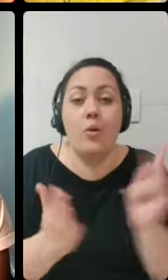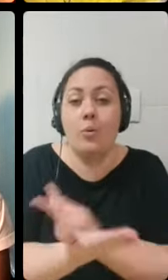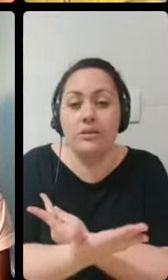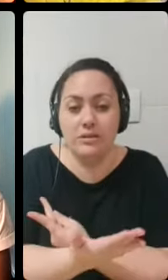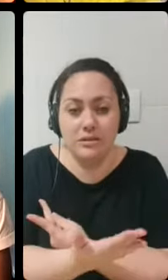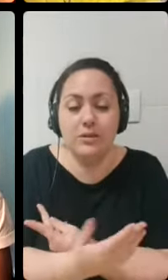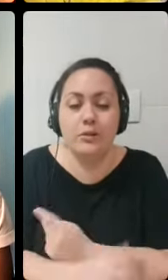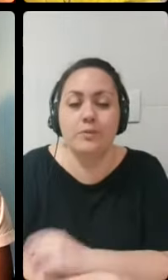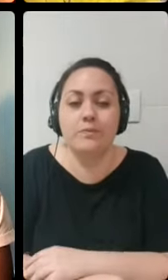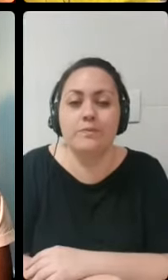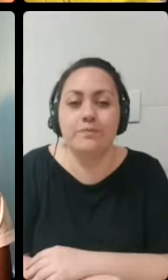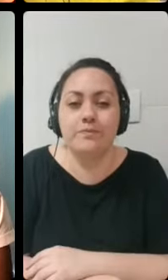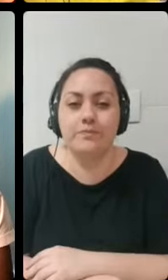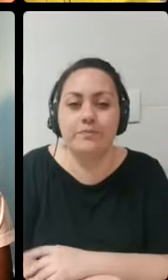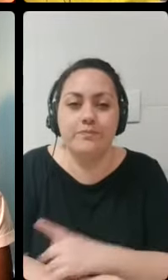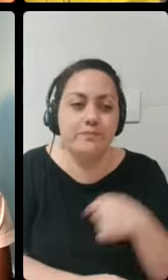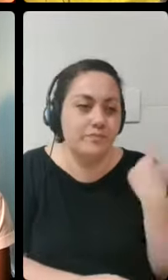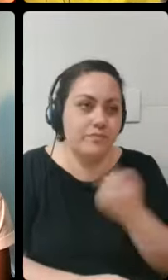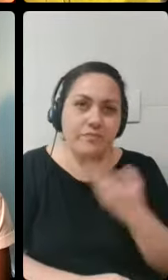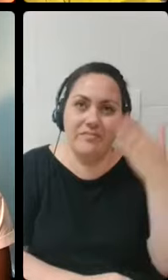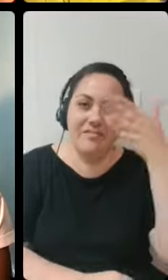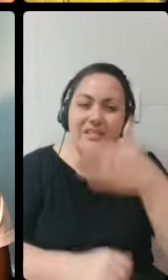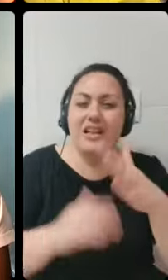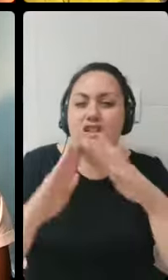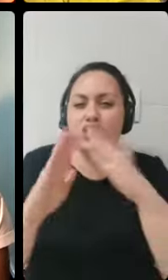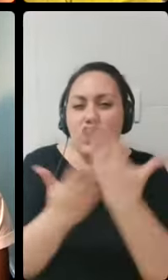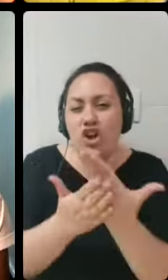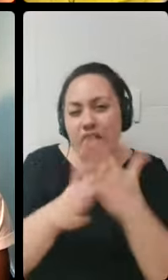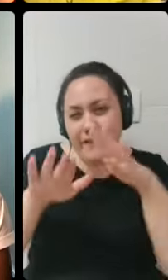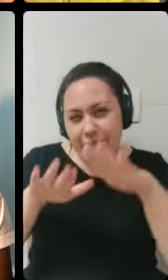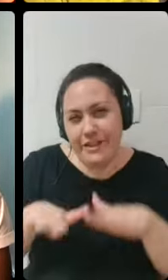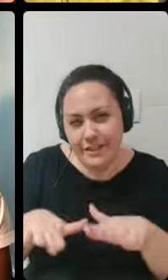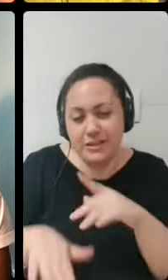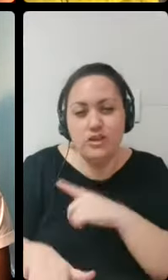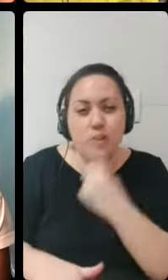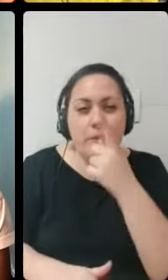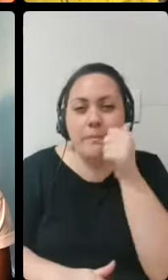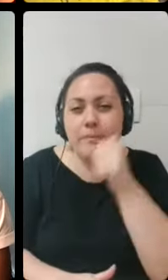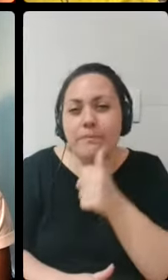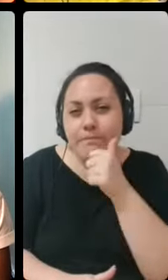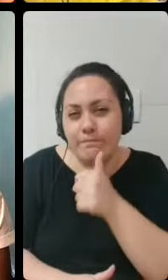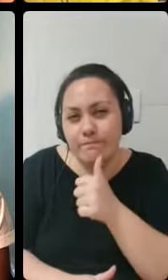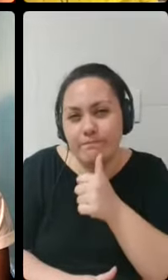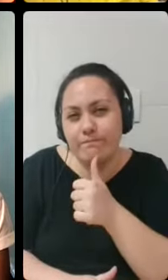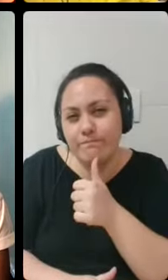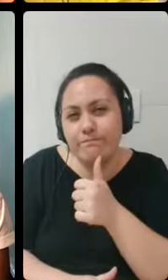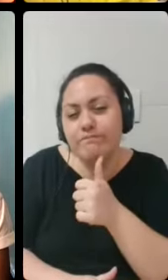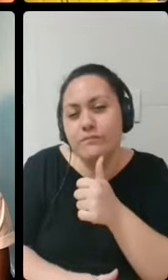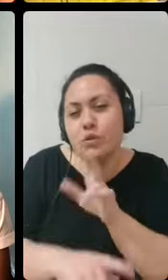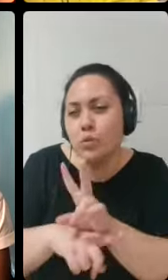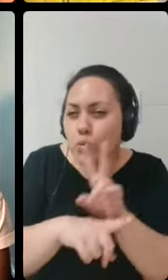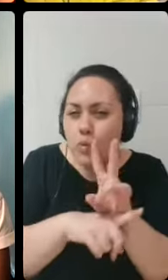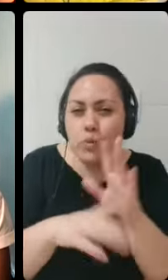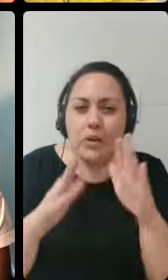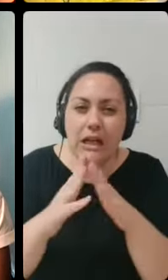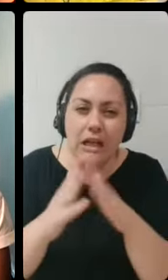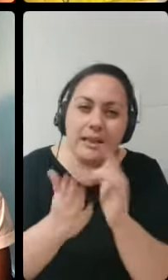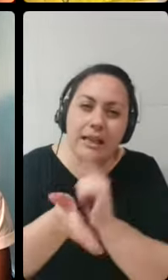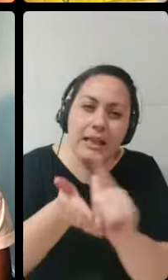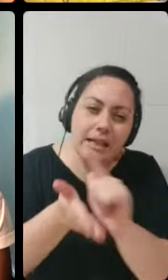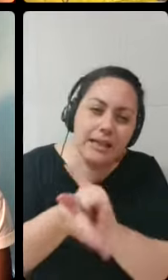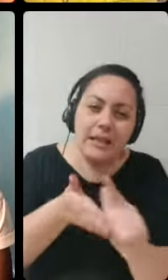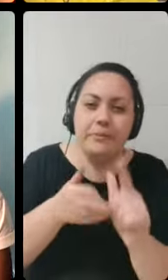onde a gente estava ficando, na escola onde a gente estava ficando. Tinha a senhora que cuidava, tipo, da casa, limpava pra gente, ficava